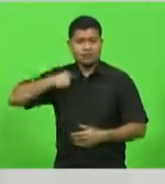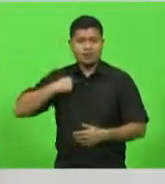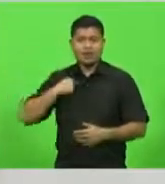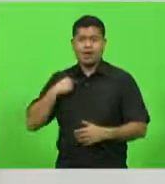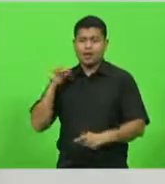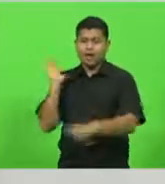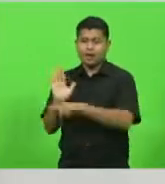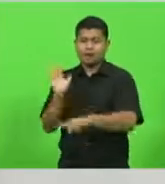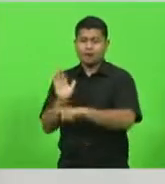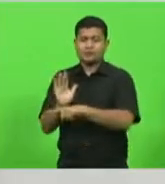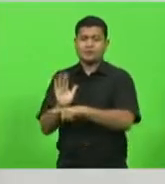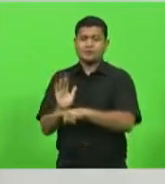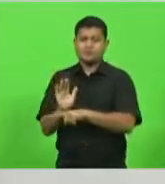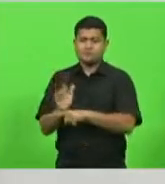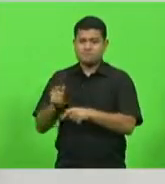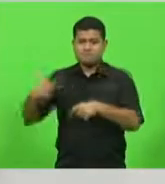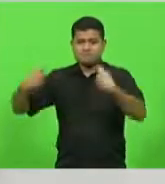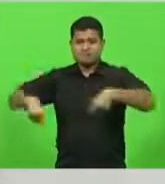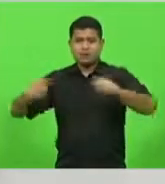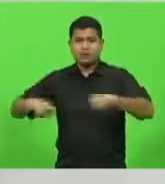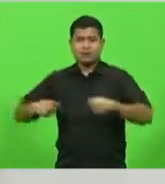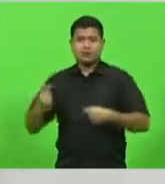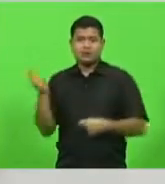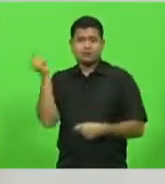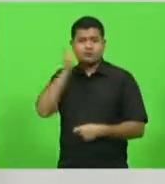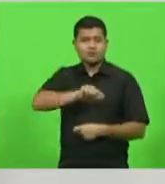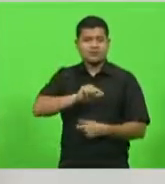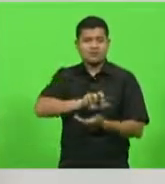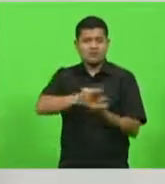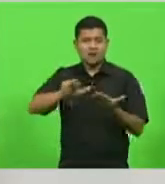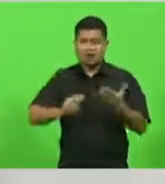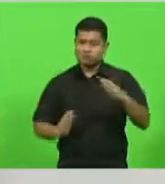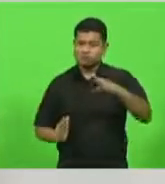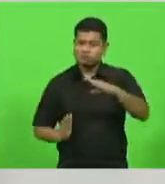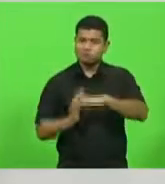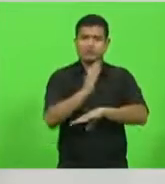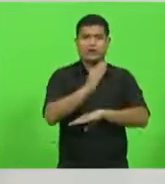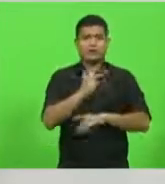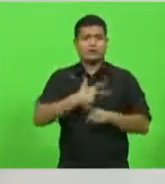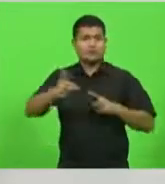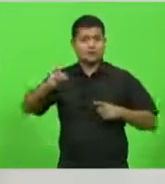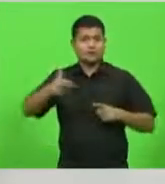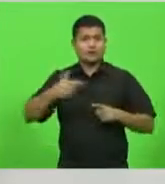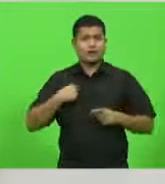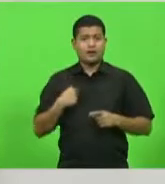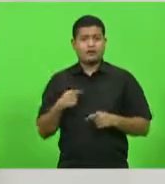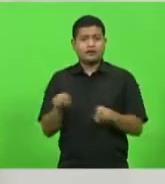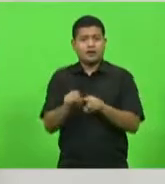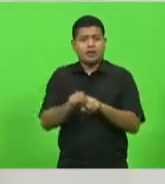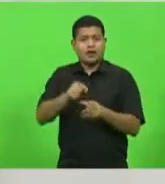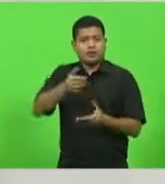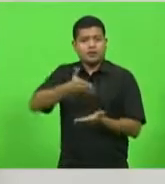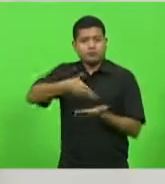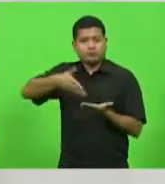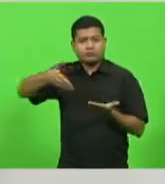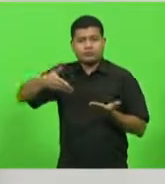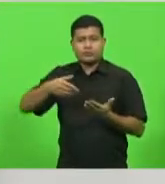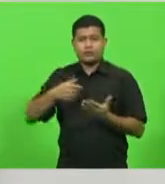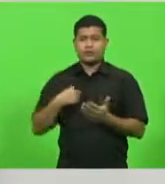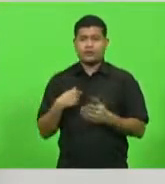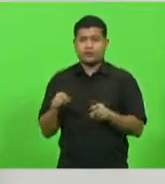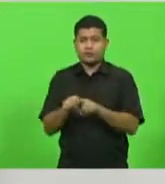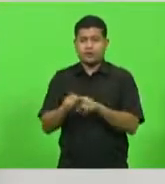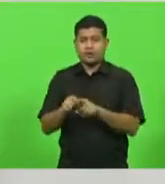a ajuda necessária para superar tantas dificuldades. Novas linhas de crédito foram criadas, sementes